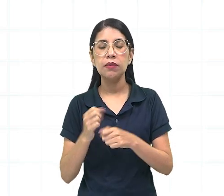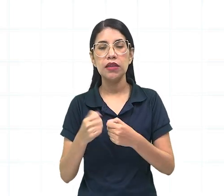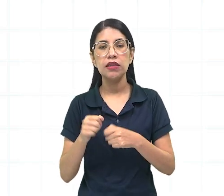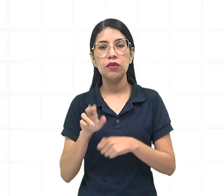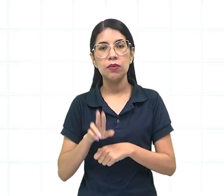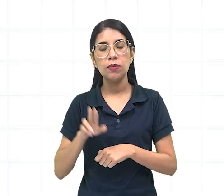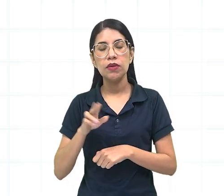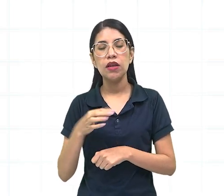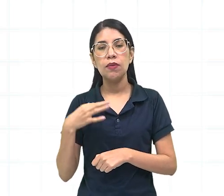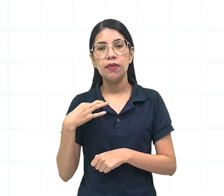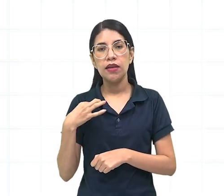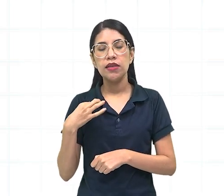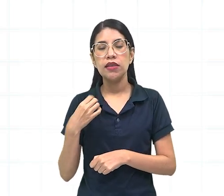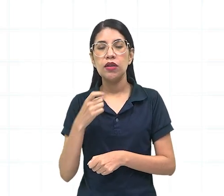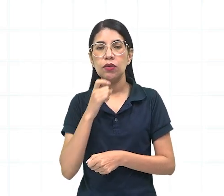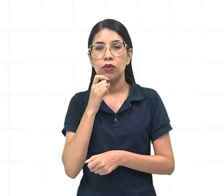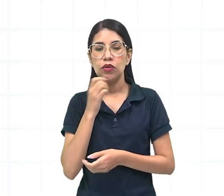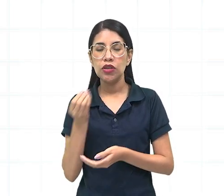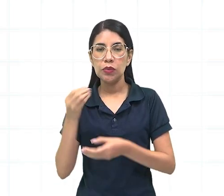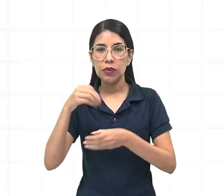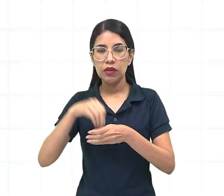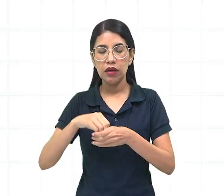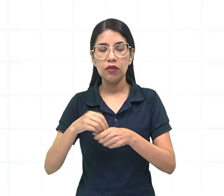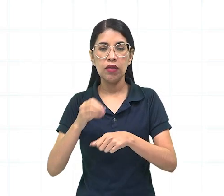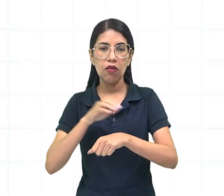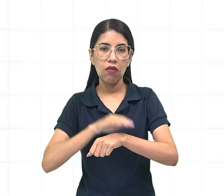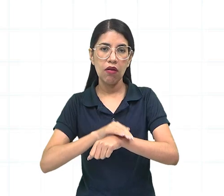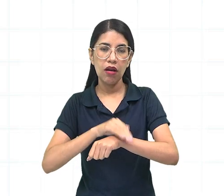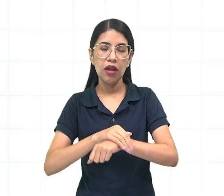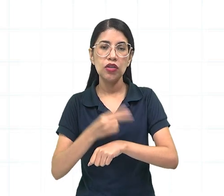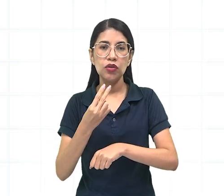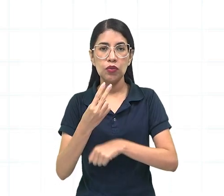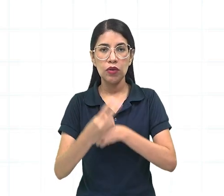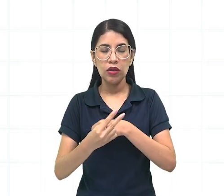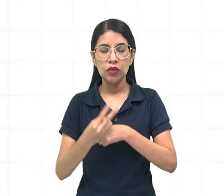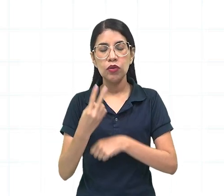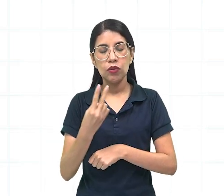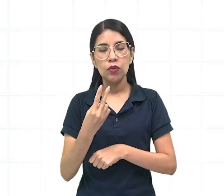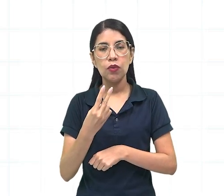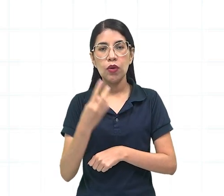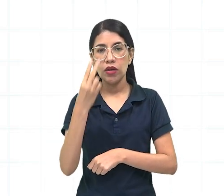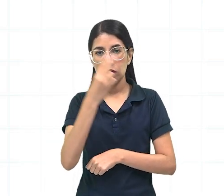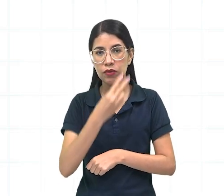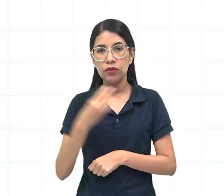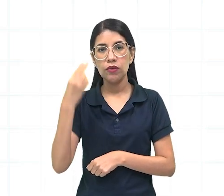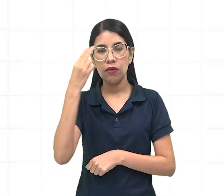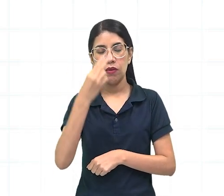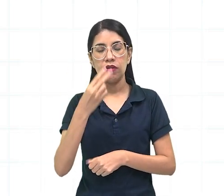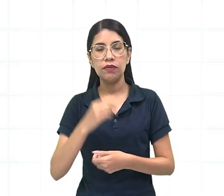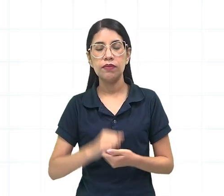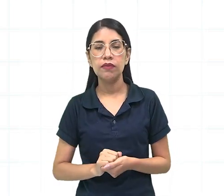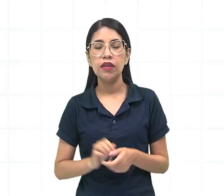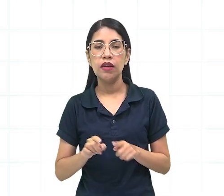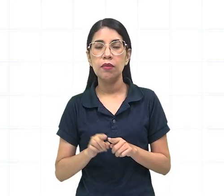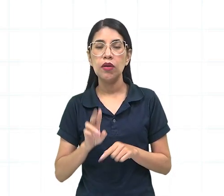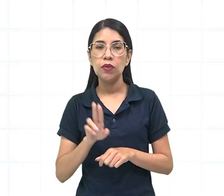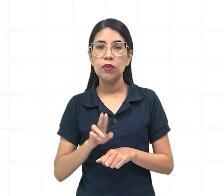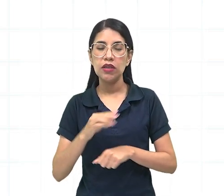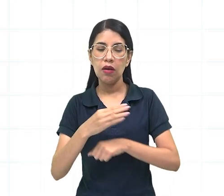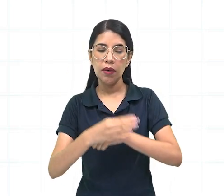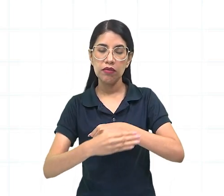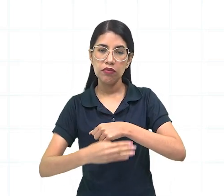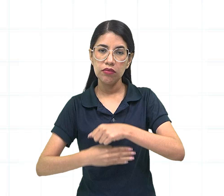área afetada por 20 minutos a cada 2 horas. Usar uma bandagem elástica para